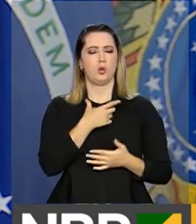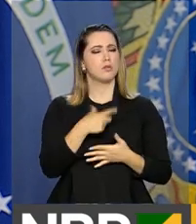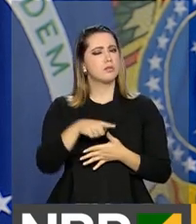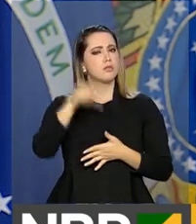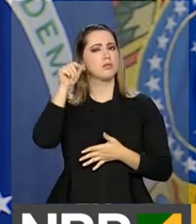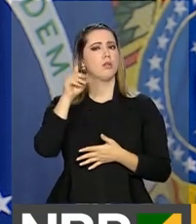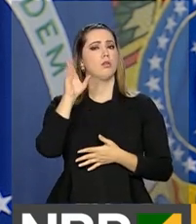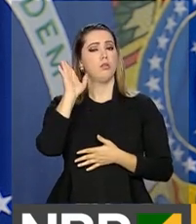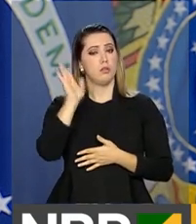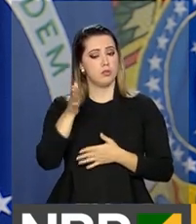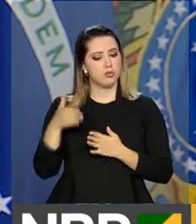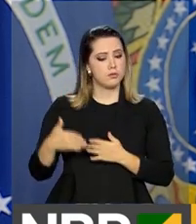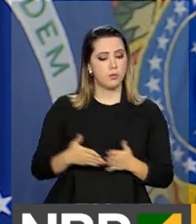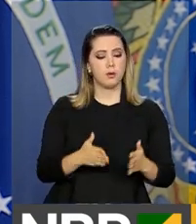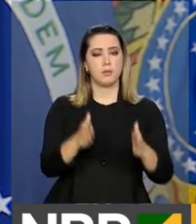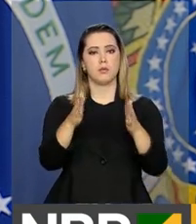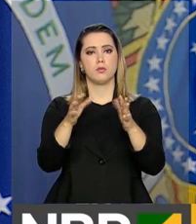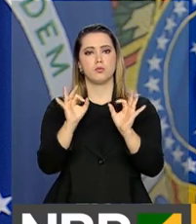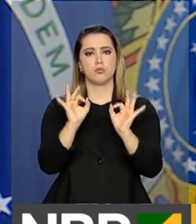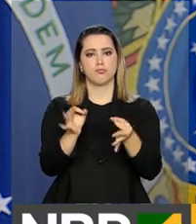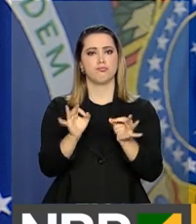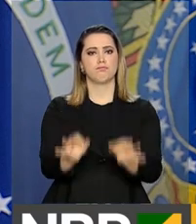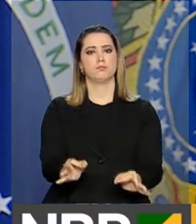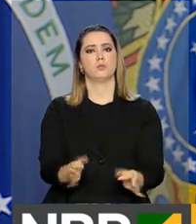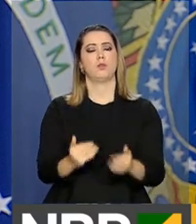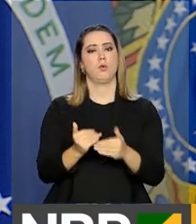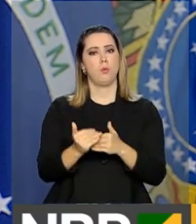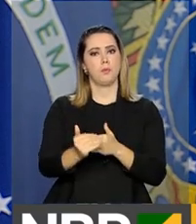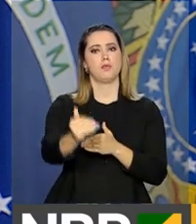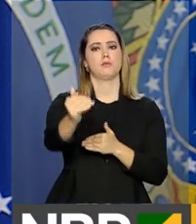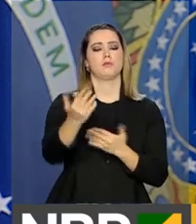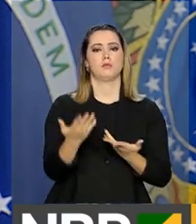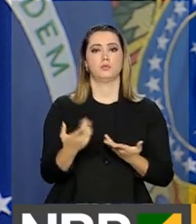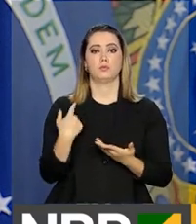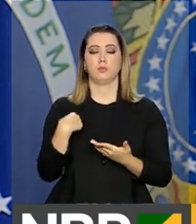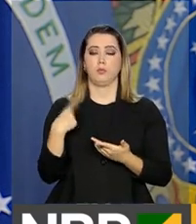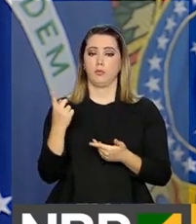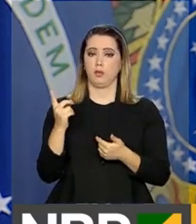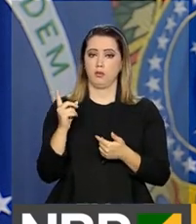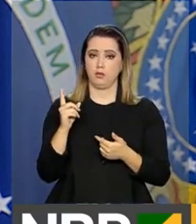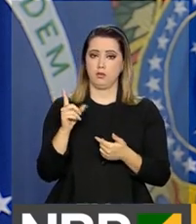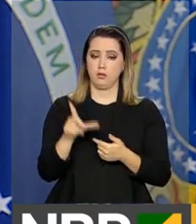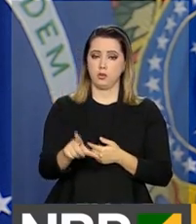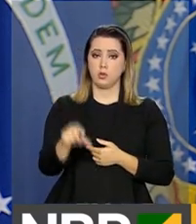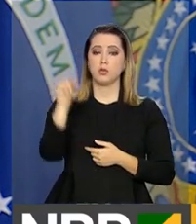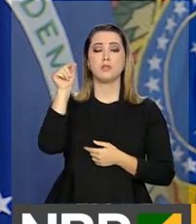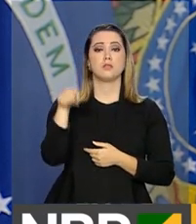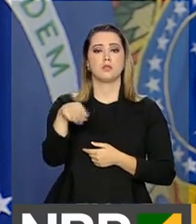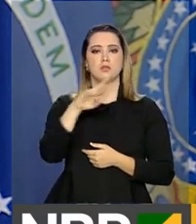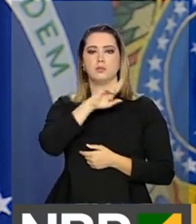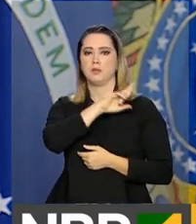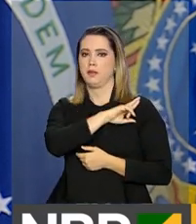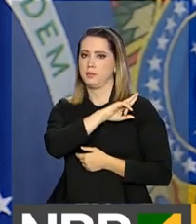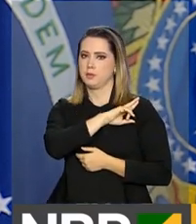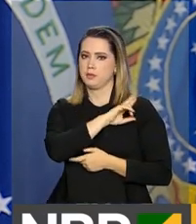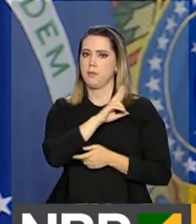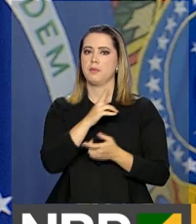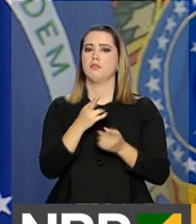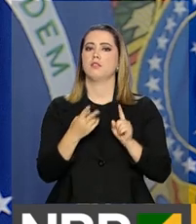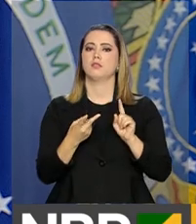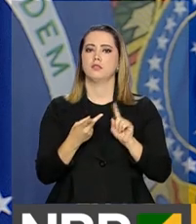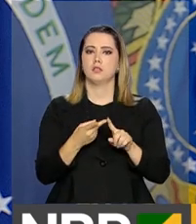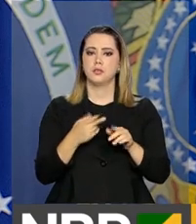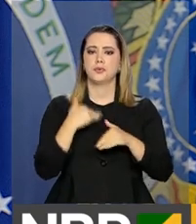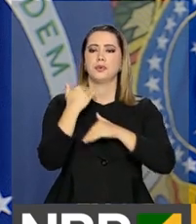estão traçadas desde o início a opção pela responsabilidade a opção